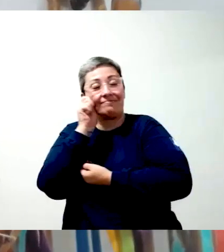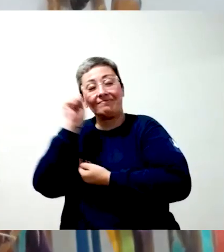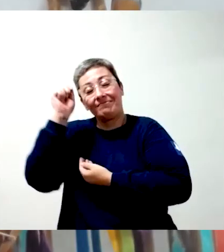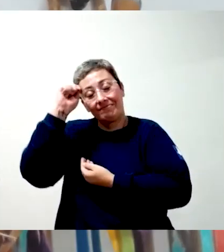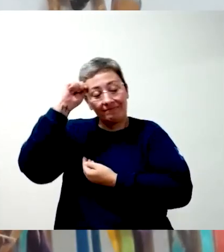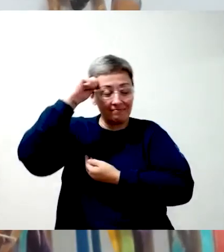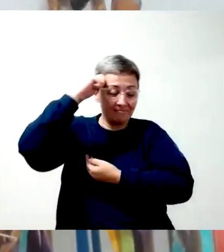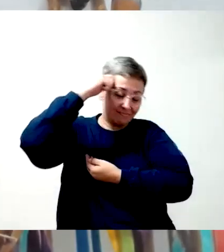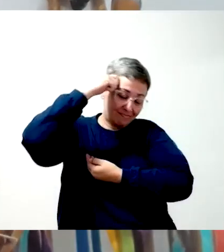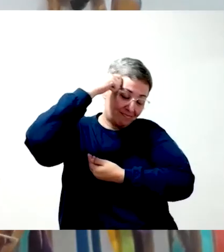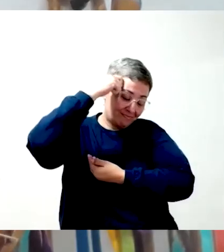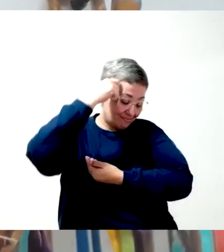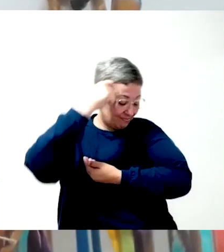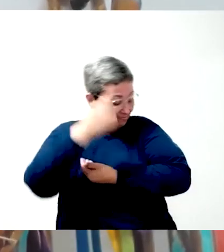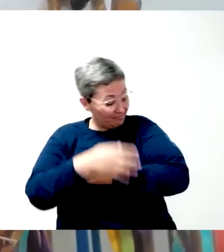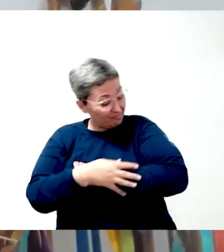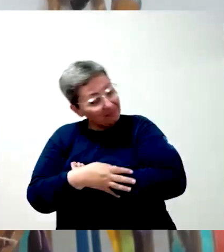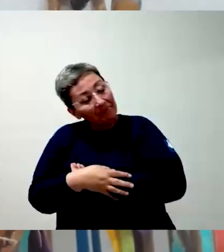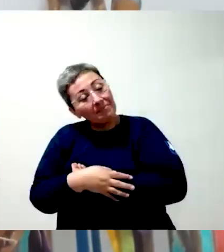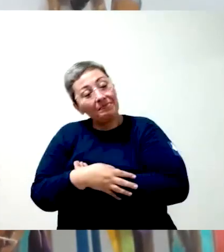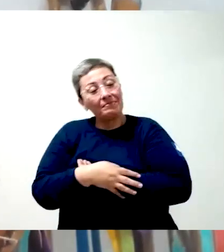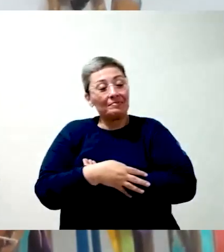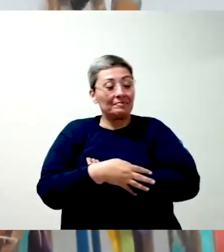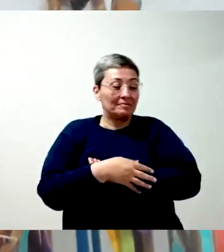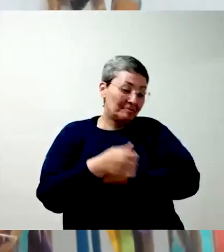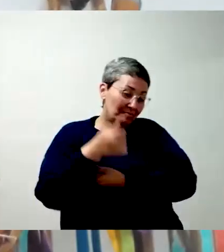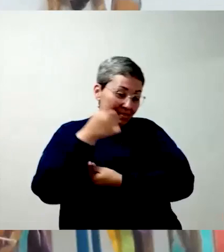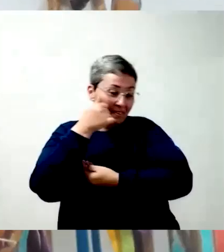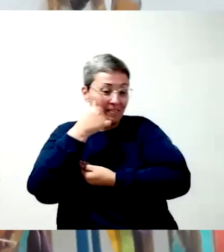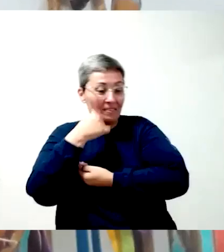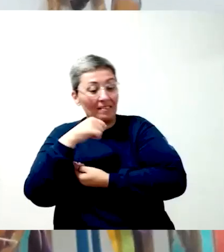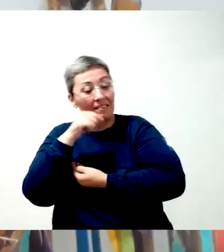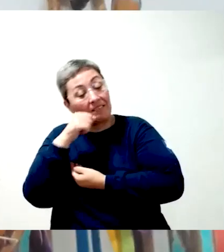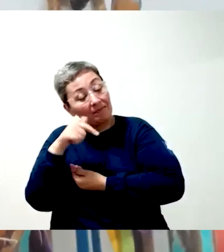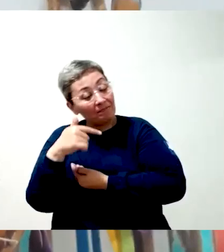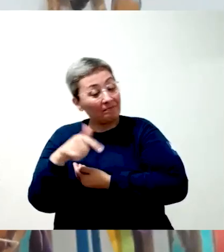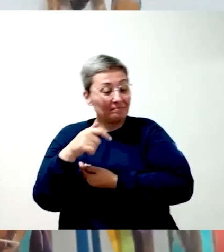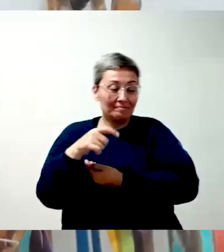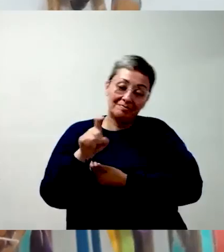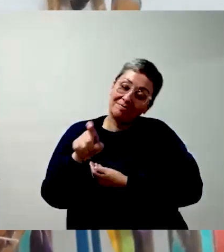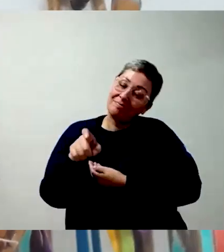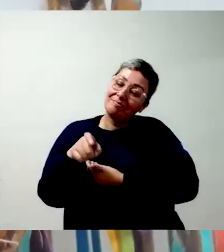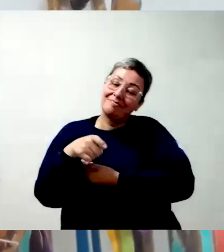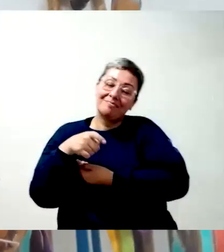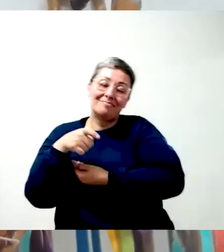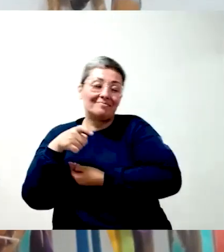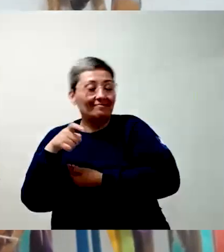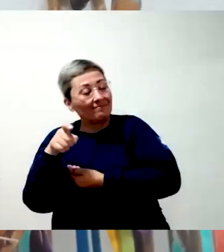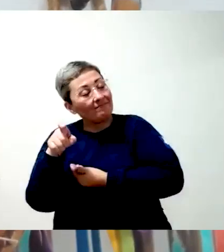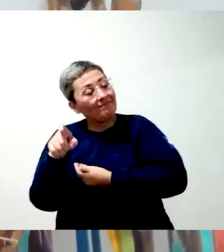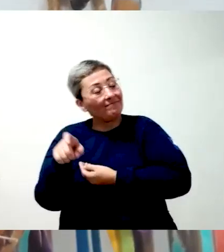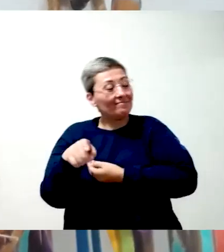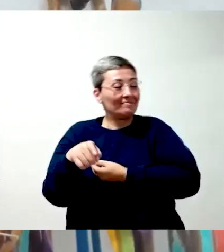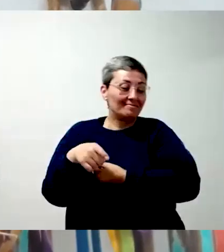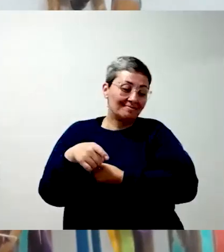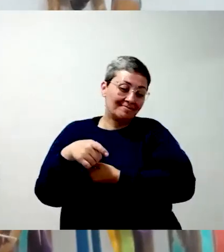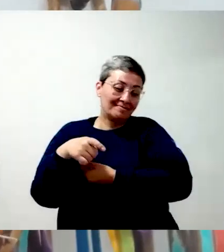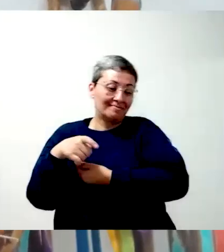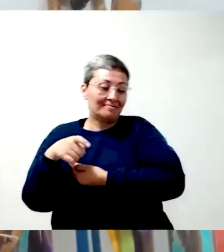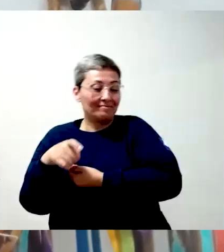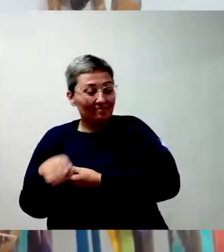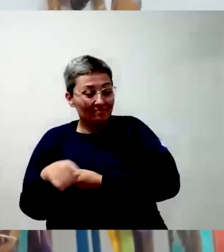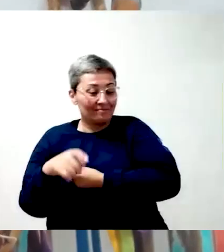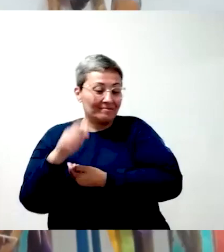Duerme, duerme, negrito, que tu mamá está en el campo, negrito.